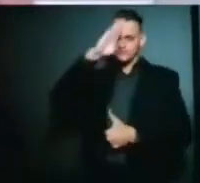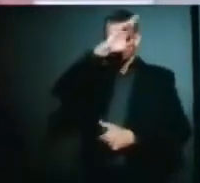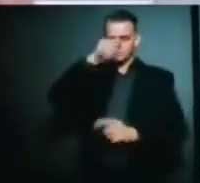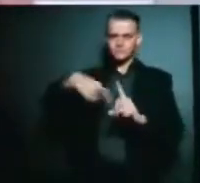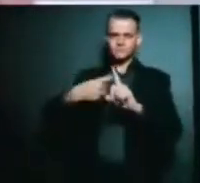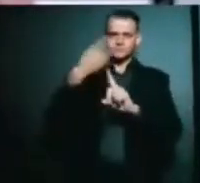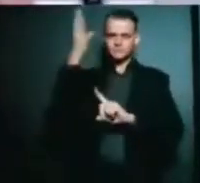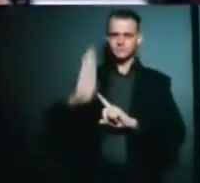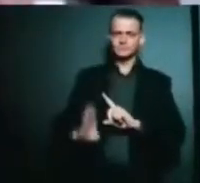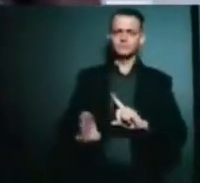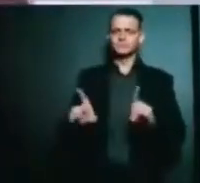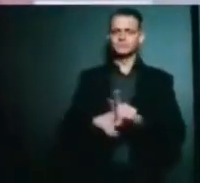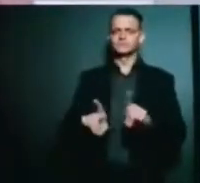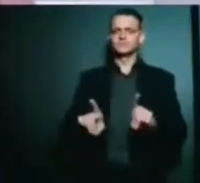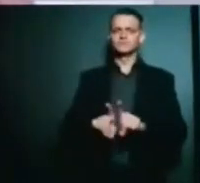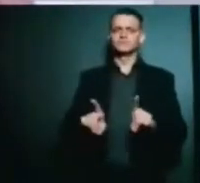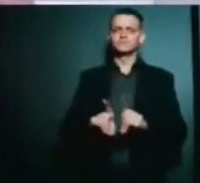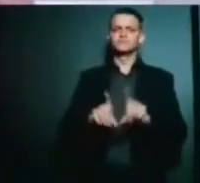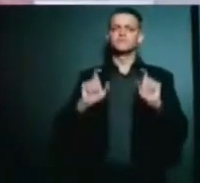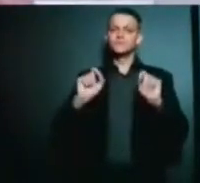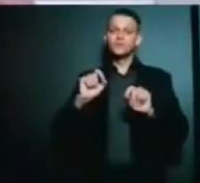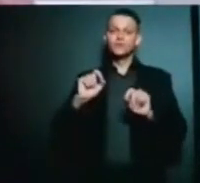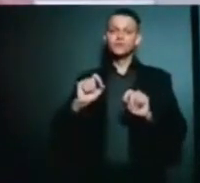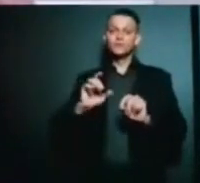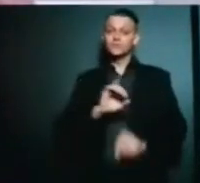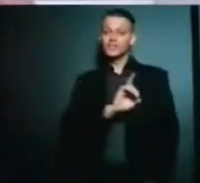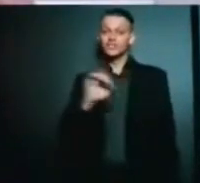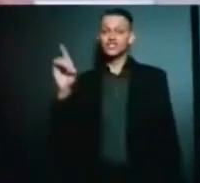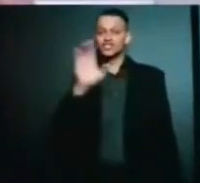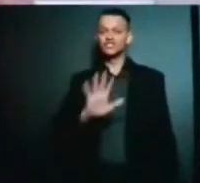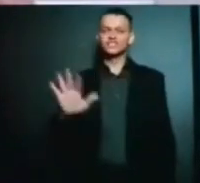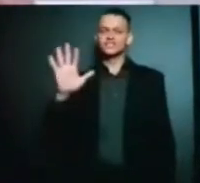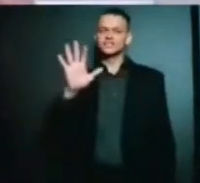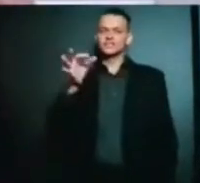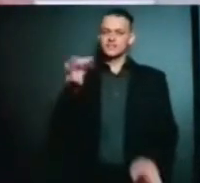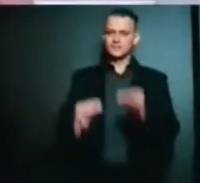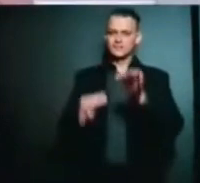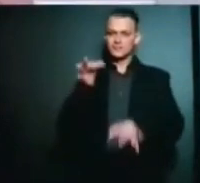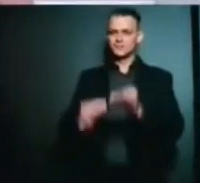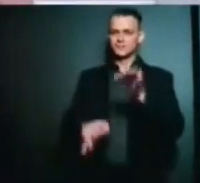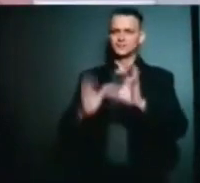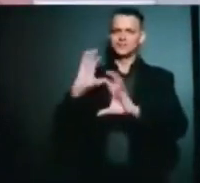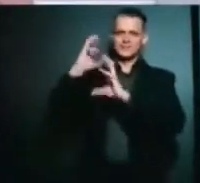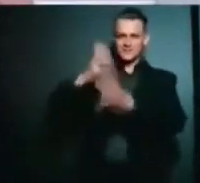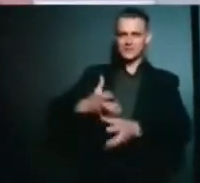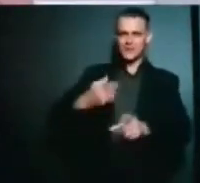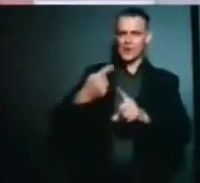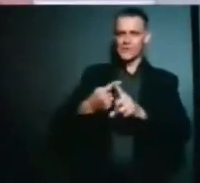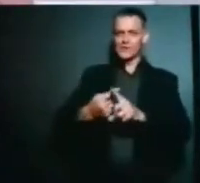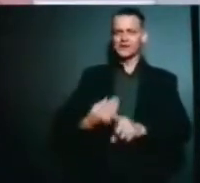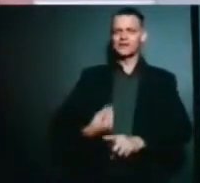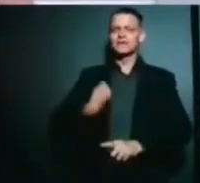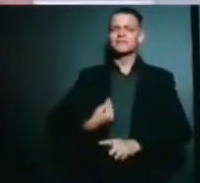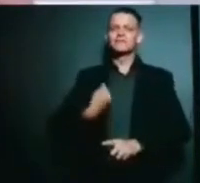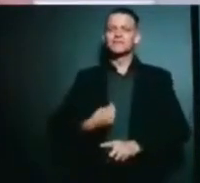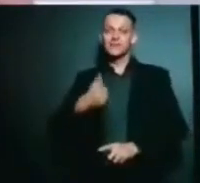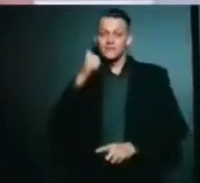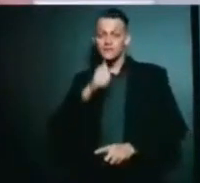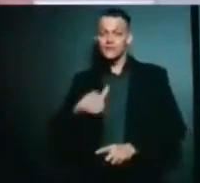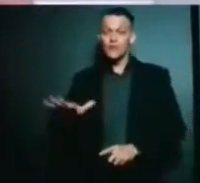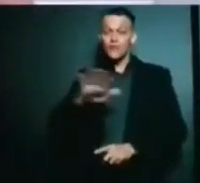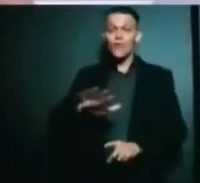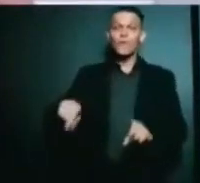obviamente. E também é a direita jurídica conservadora, porque existe, ela é feita por homens e